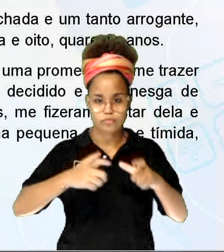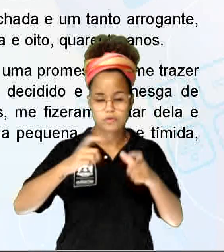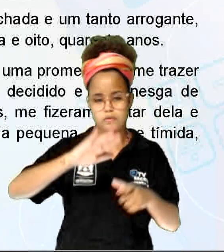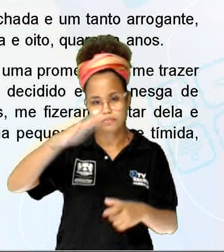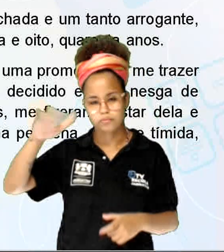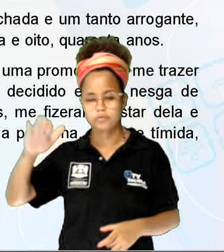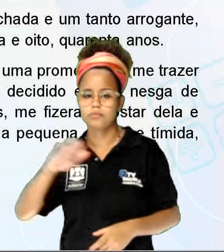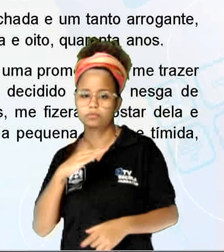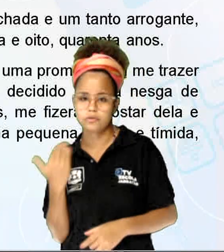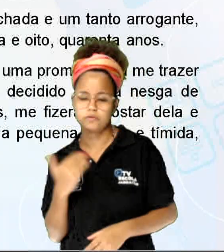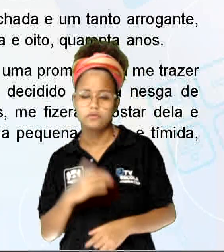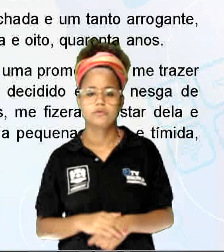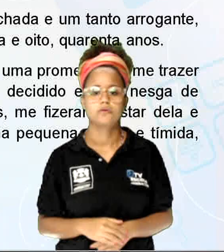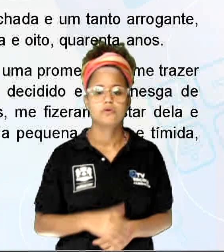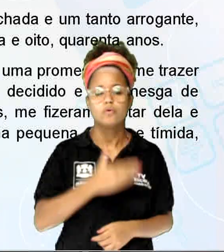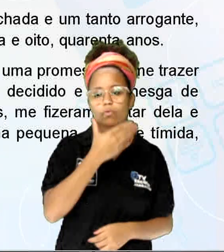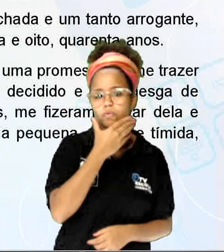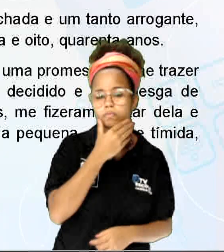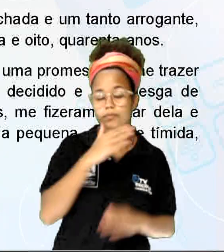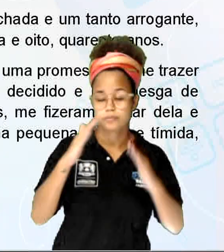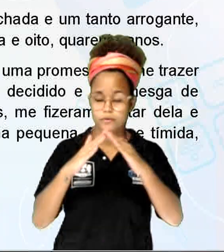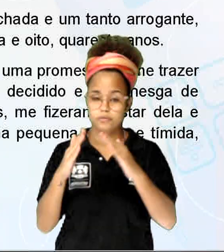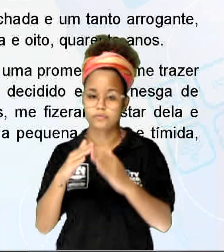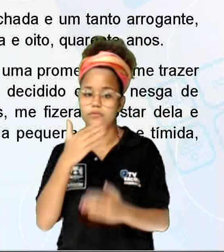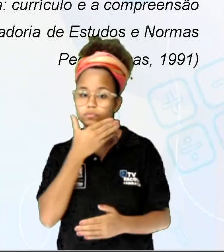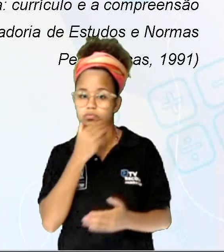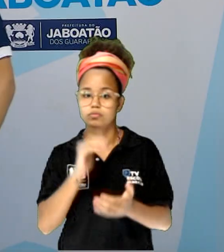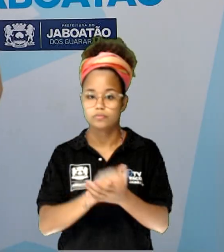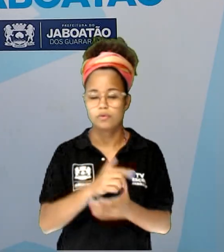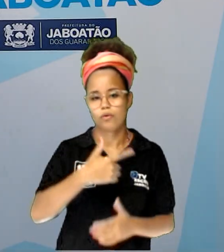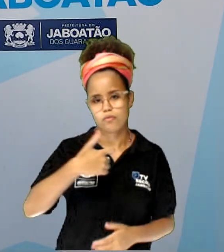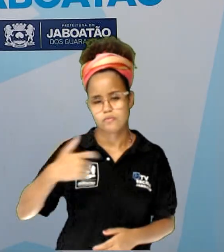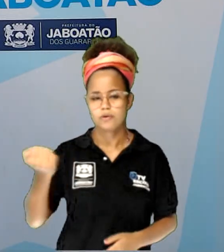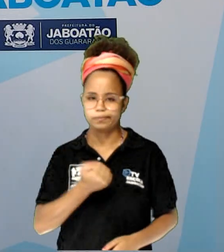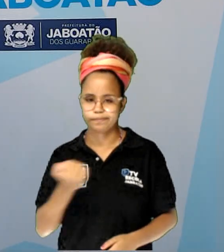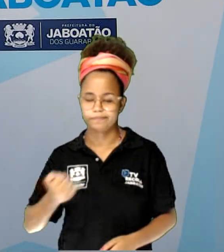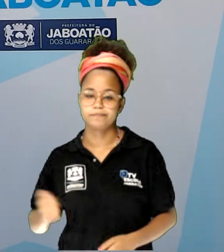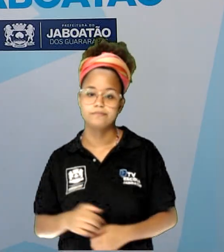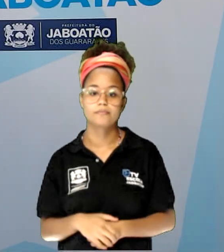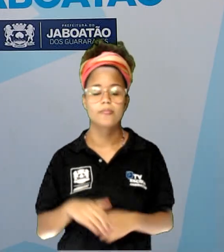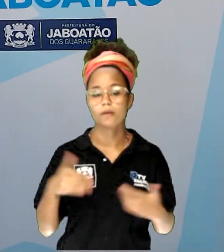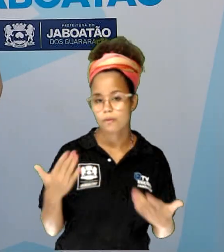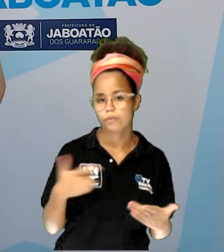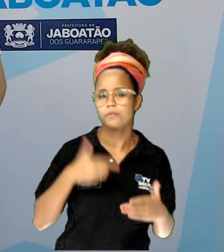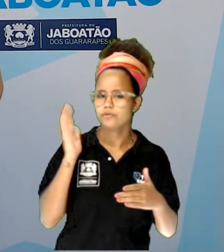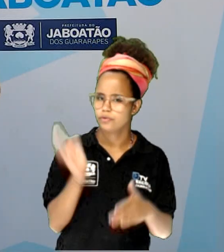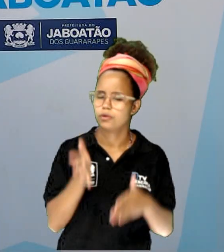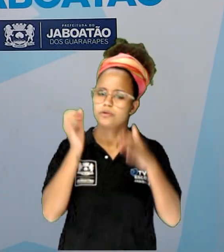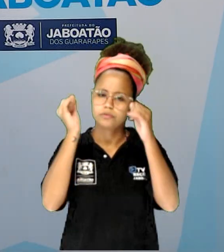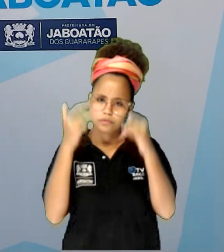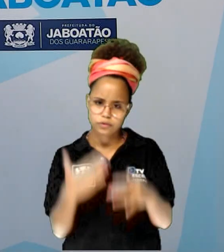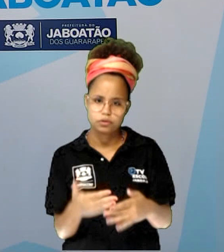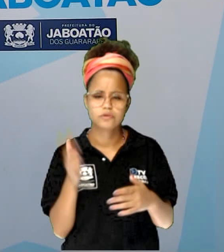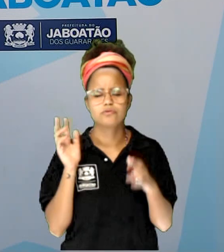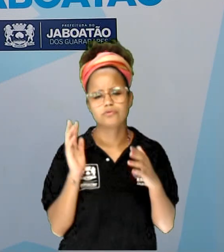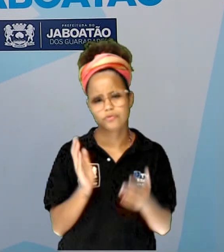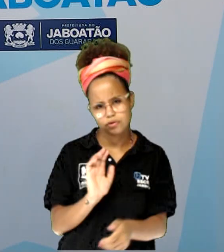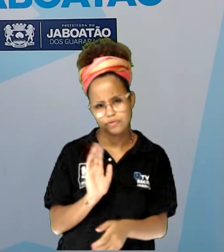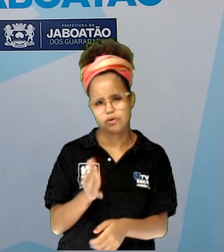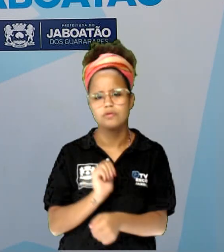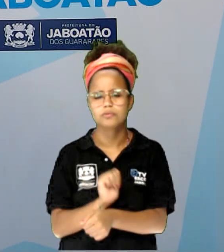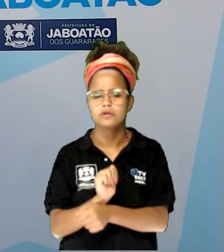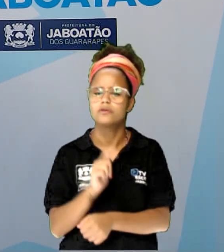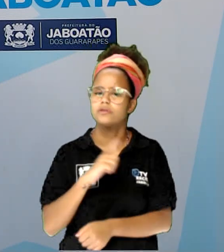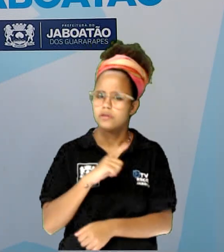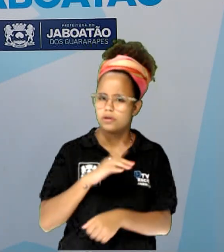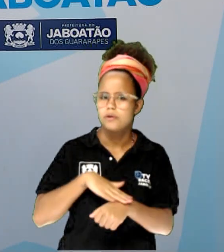viúva de bandido morto com 16 tiros e muitas facadas. Então, como eu falei para vocês, a gente esperava encontrar mais